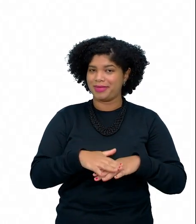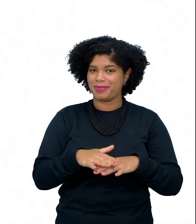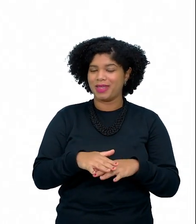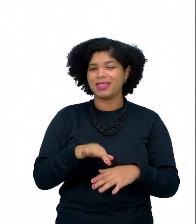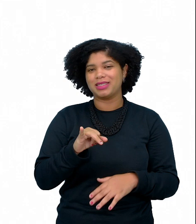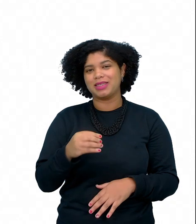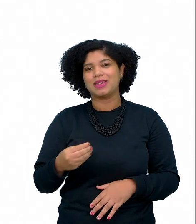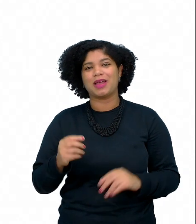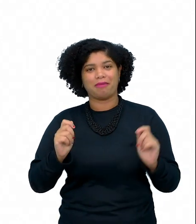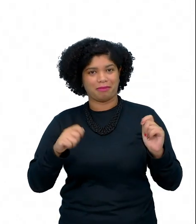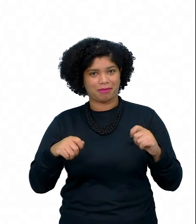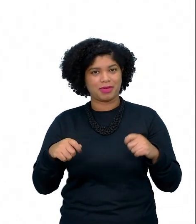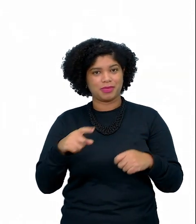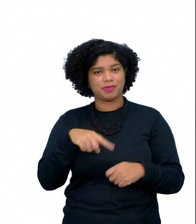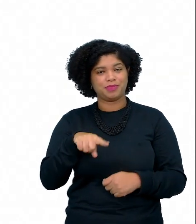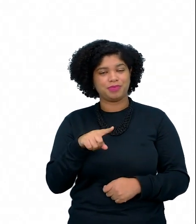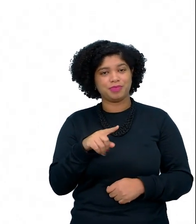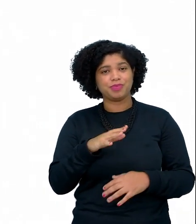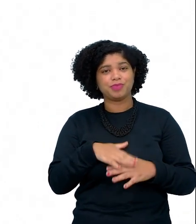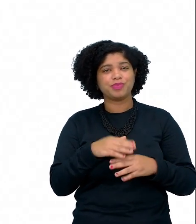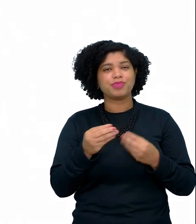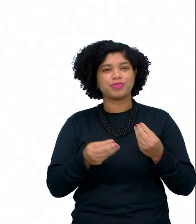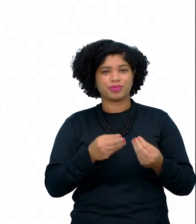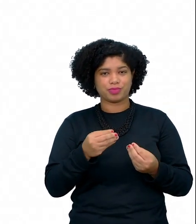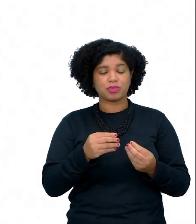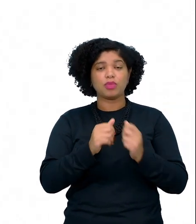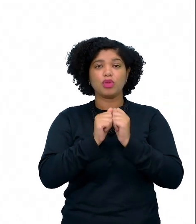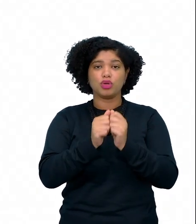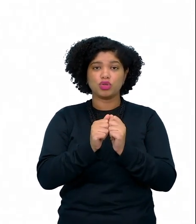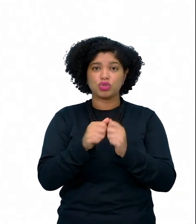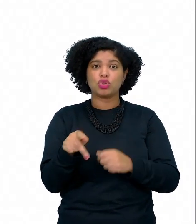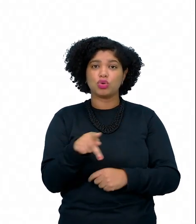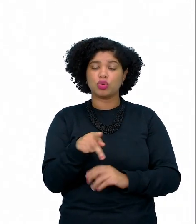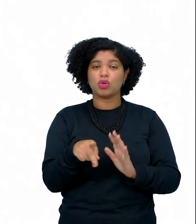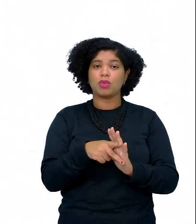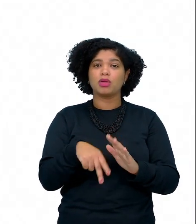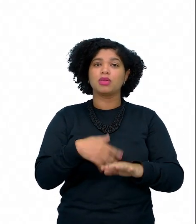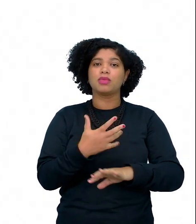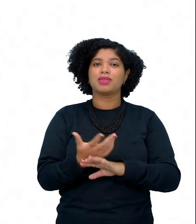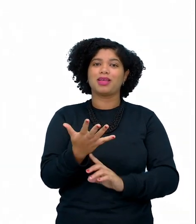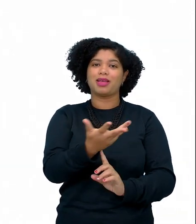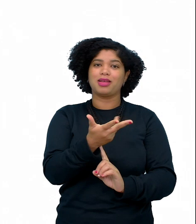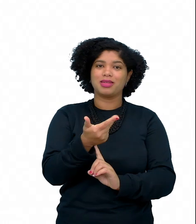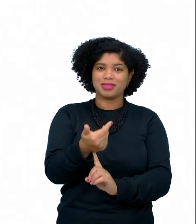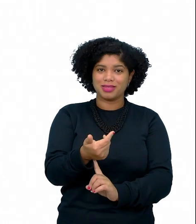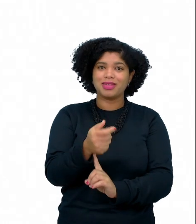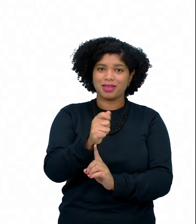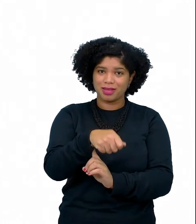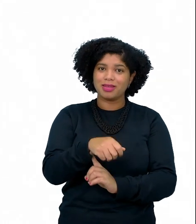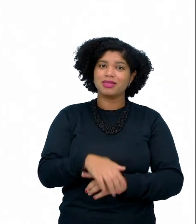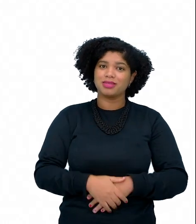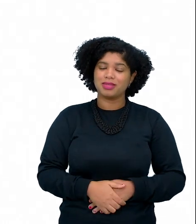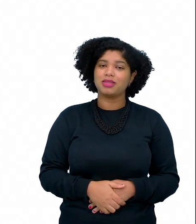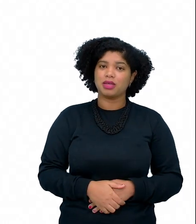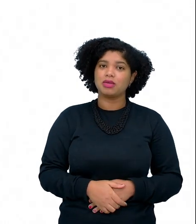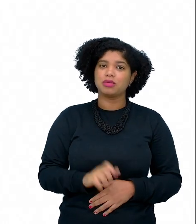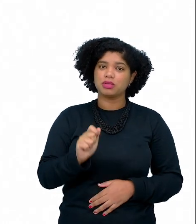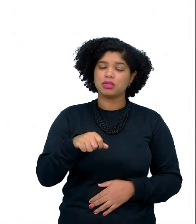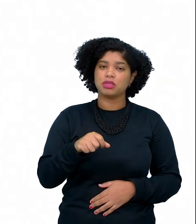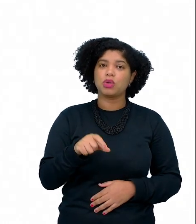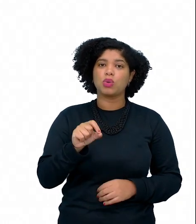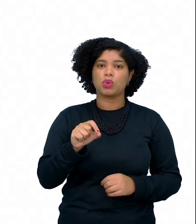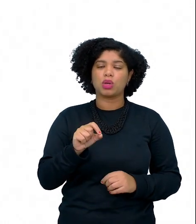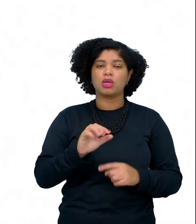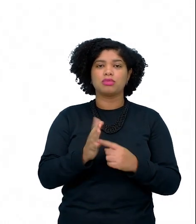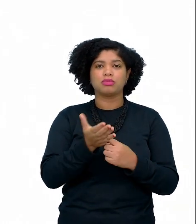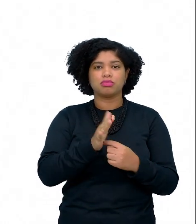houver a possibilidade de vocês trabalharem junto com o professor de artes, né, pedir esse auxílio